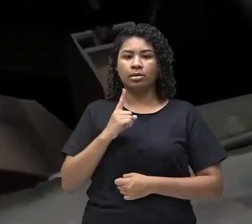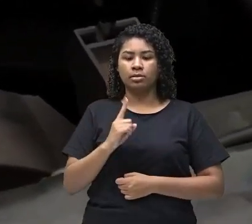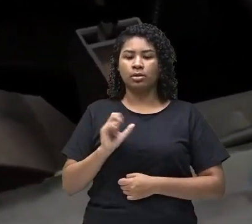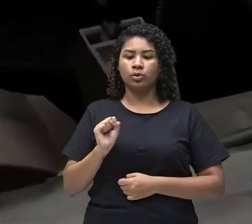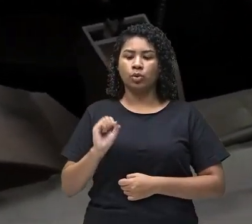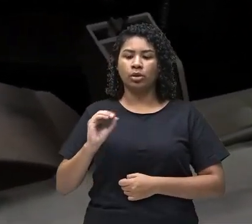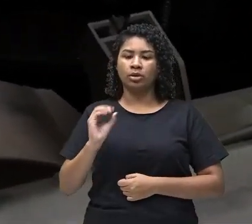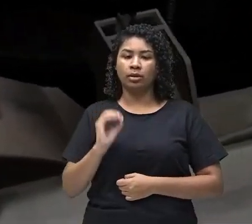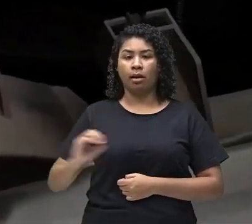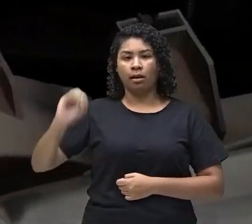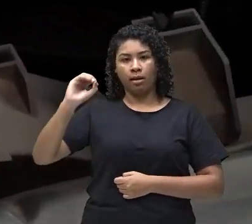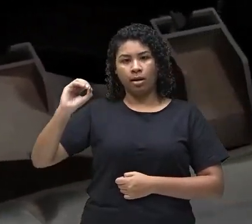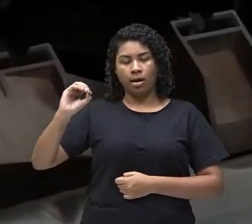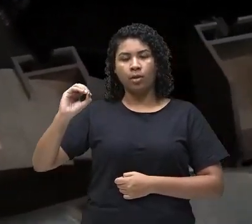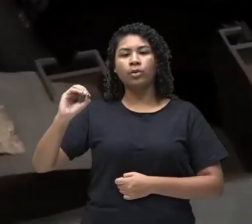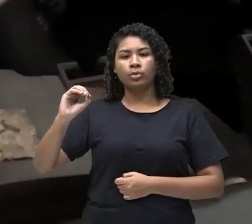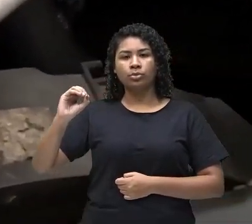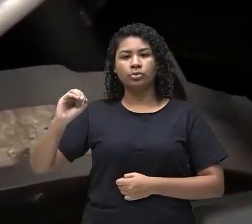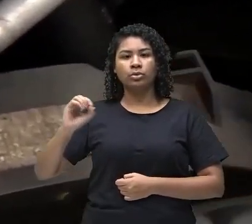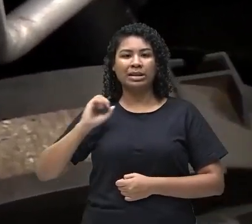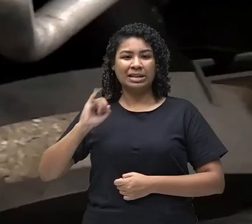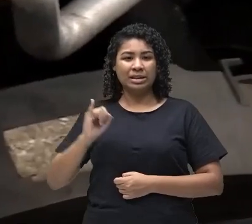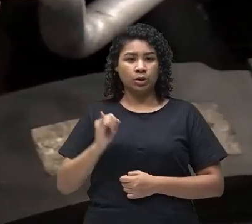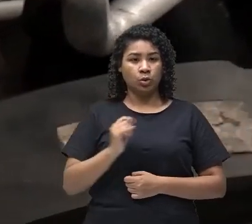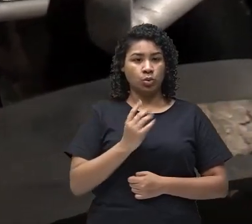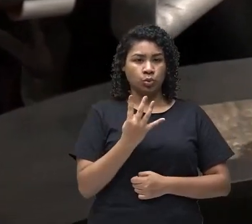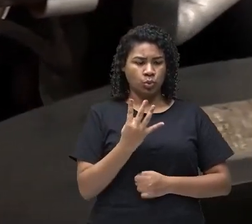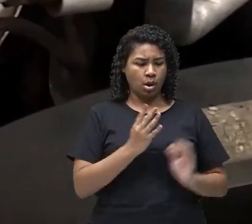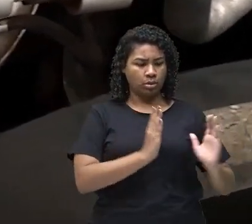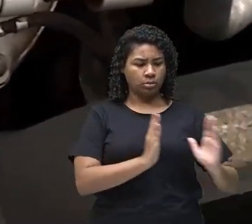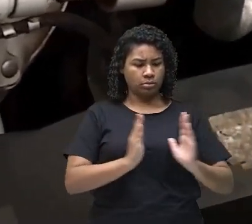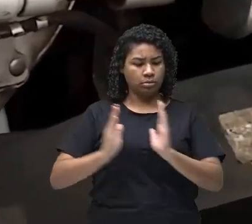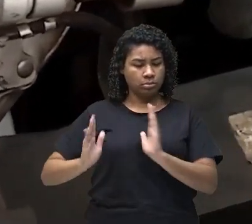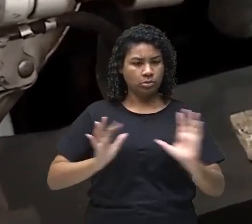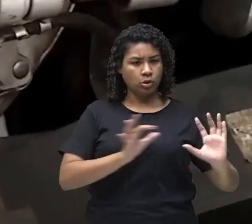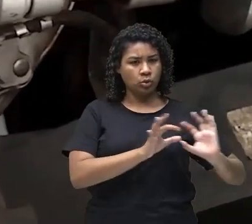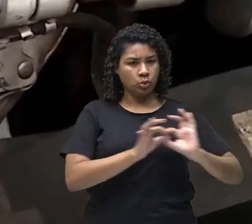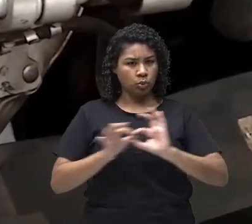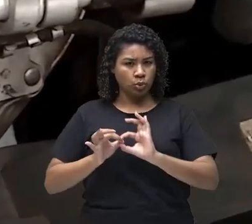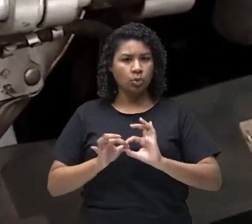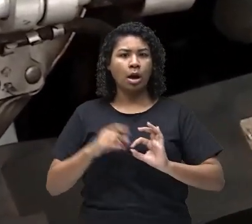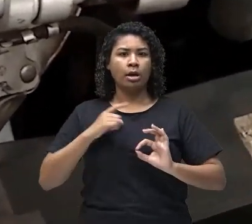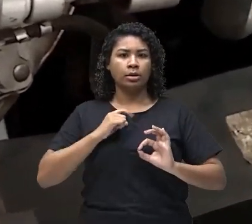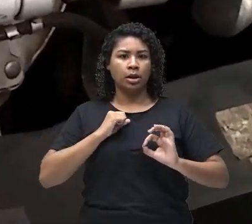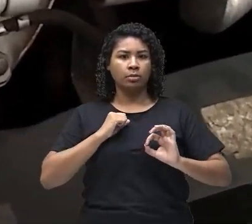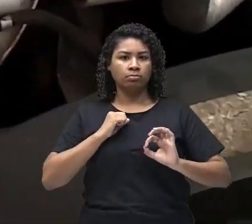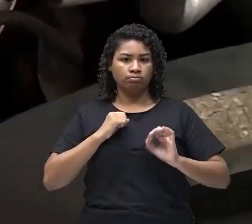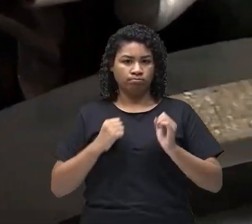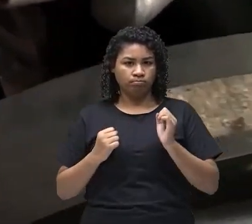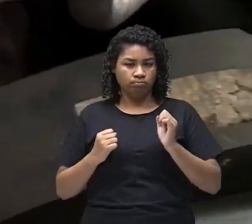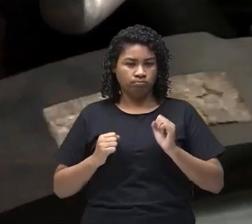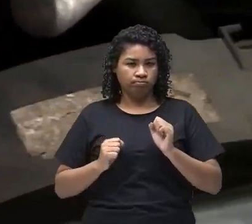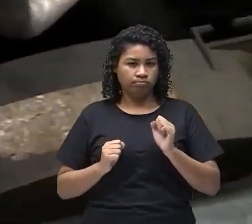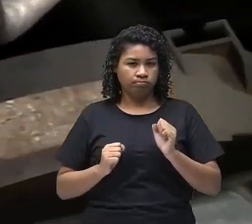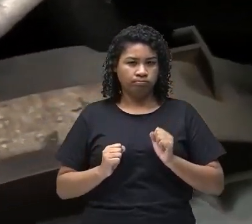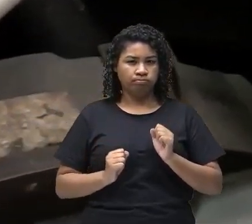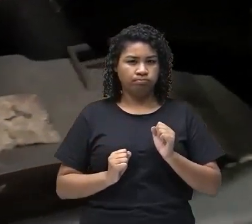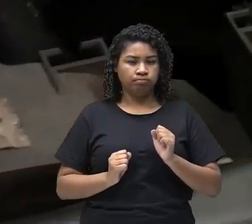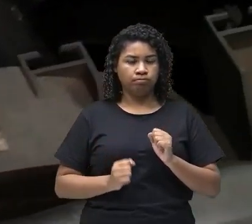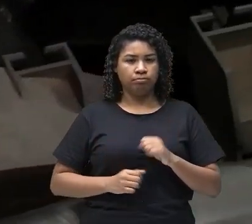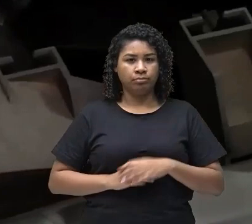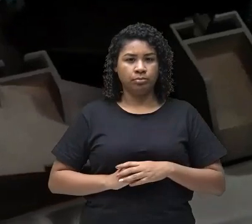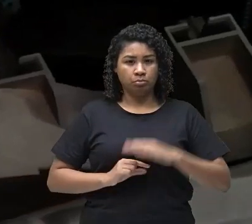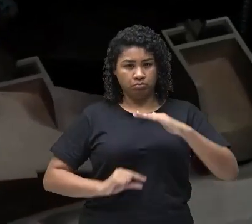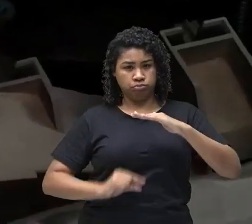no virabrequim e quando os quatro cilindros explodem esse virabrequim tem dado duas voltas de movimento